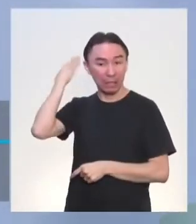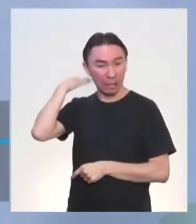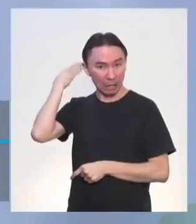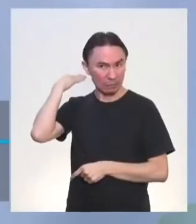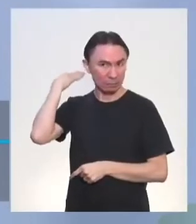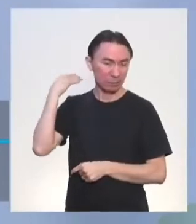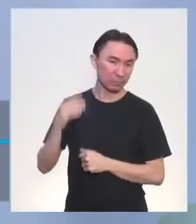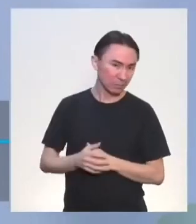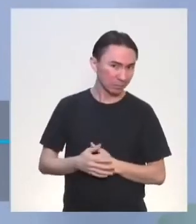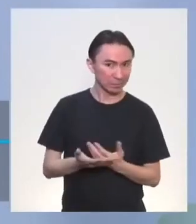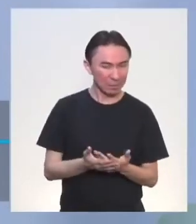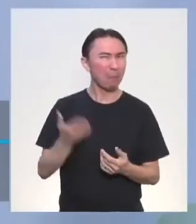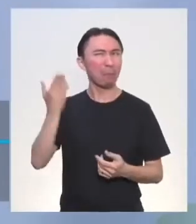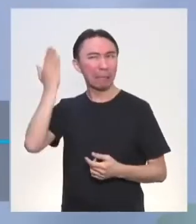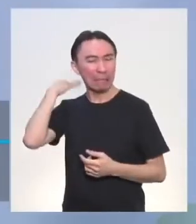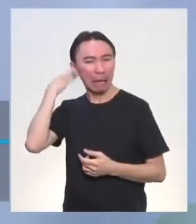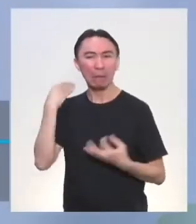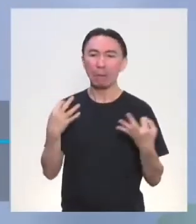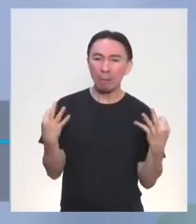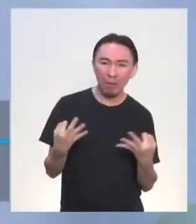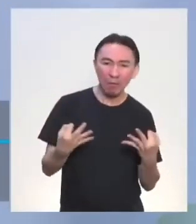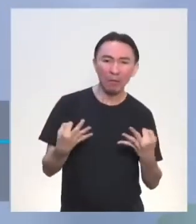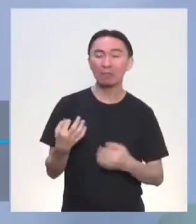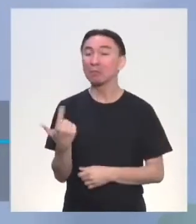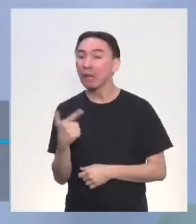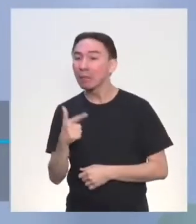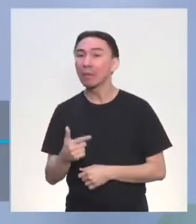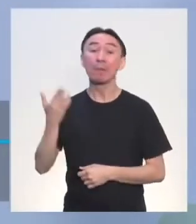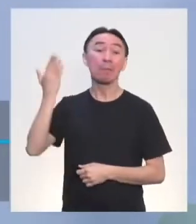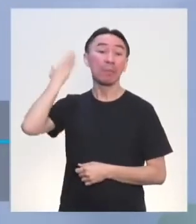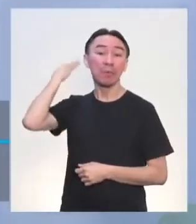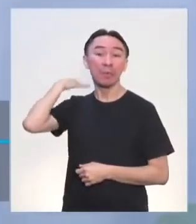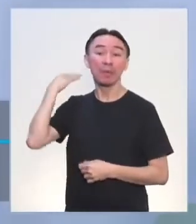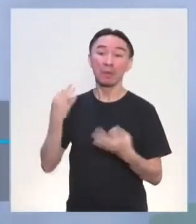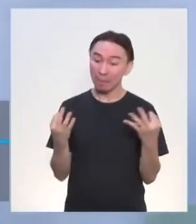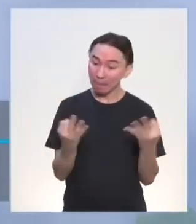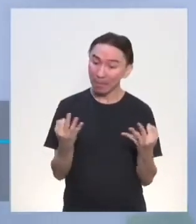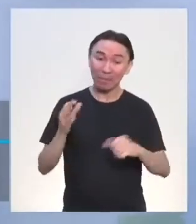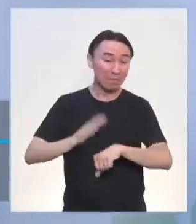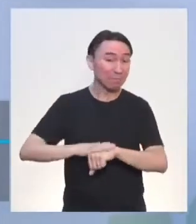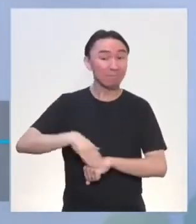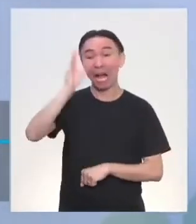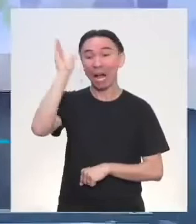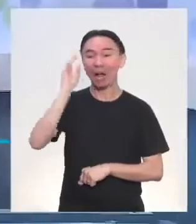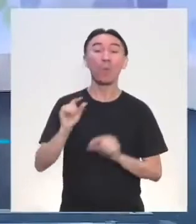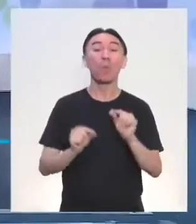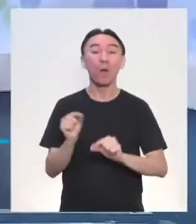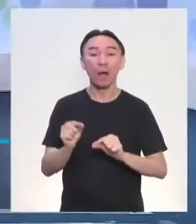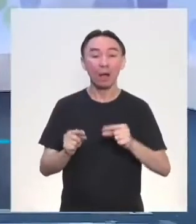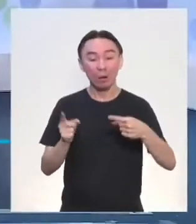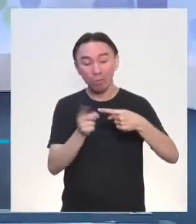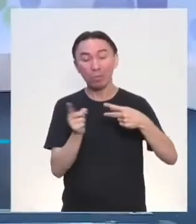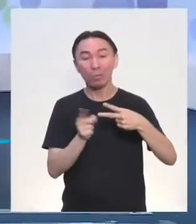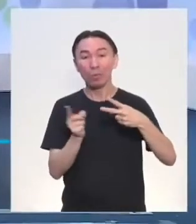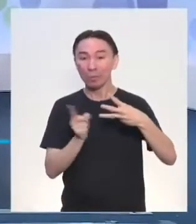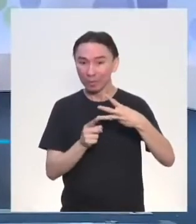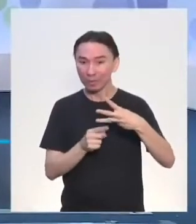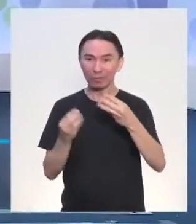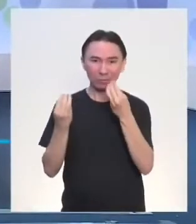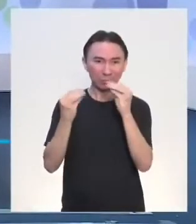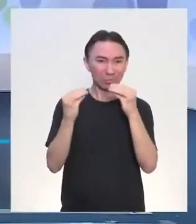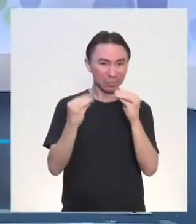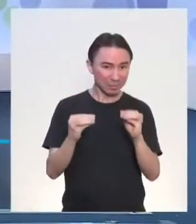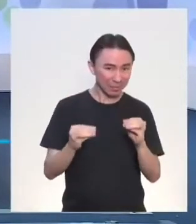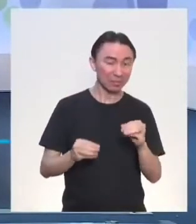vocês entendem por isso? O pretérito imperfeito e o mais que perfeito. Vão colocando aí para mim. Porque são esses 3 que